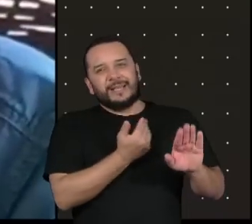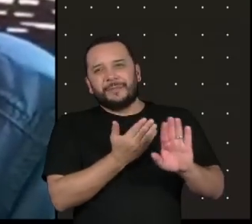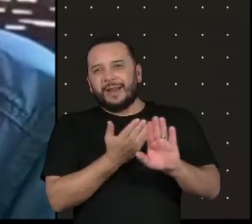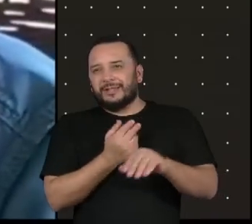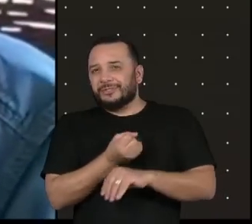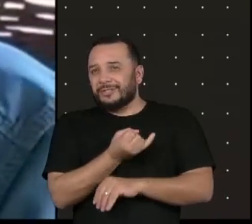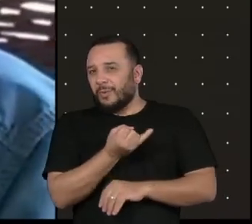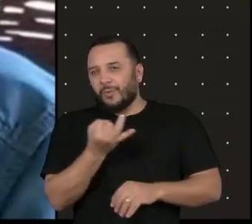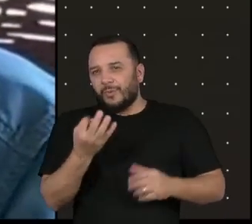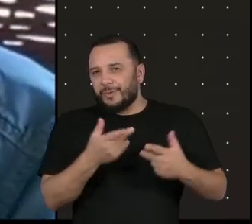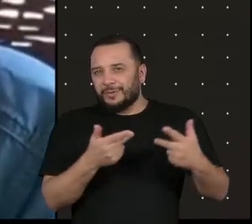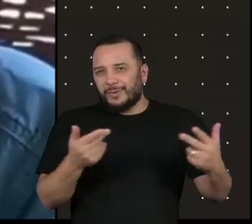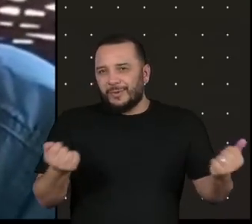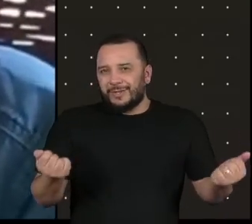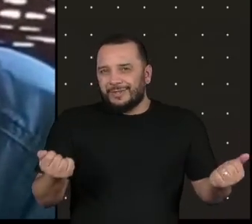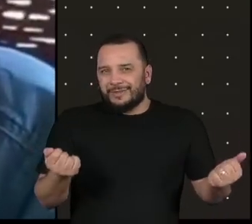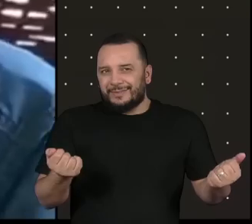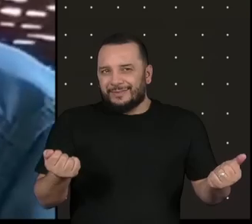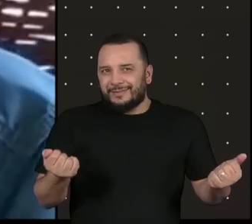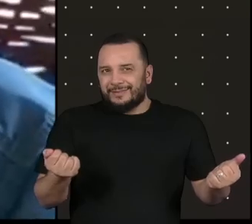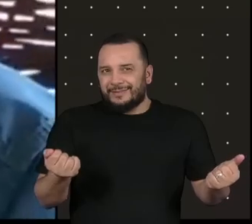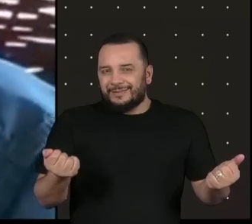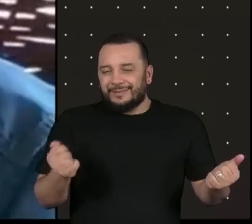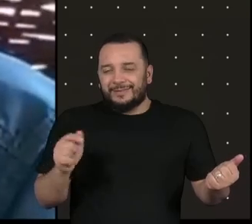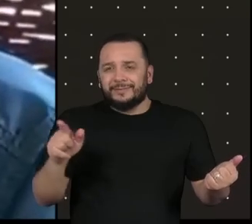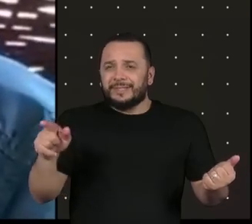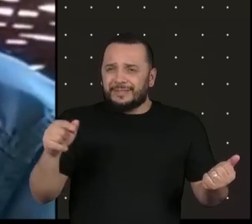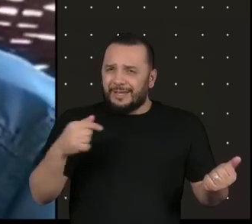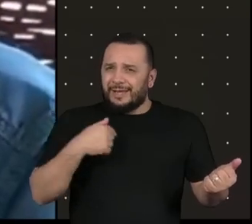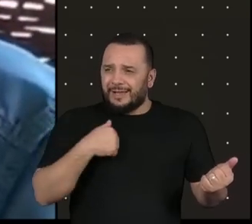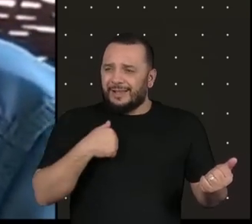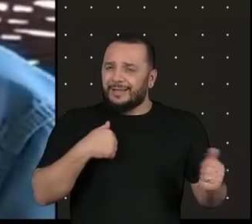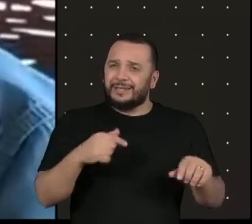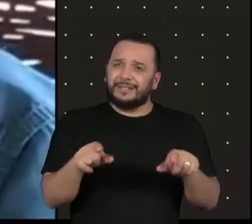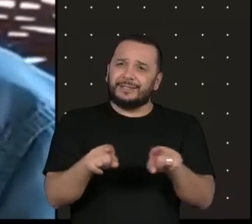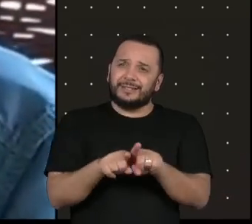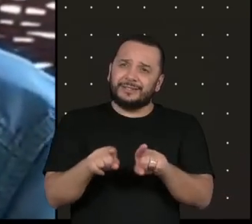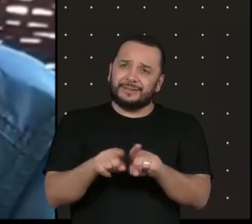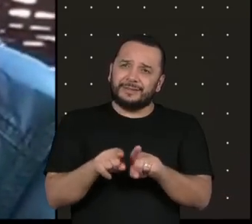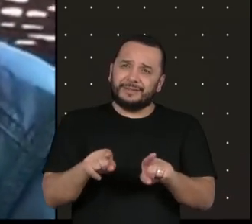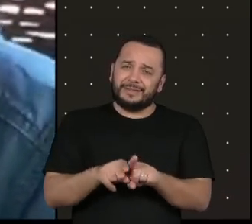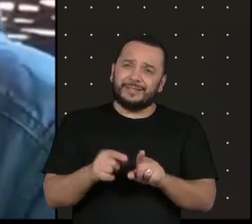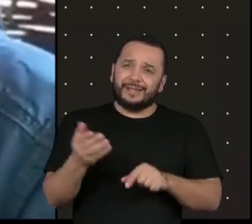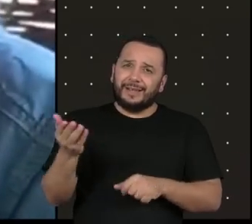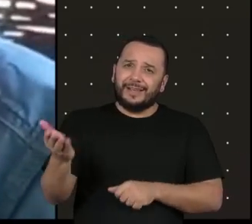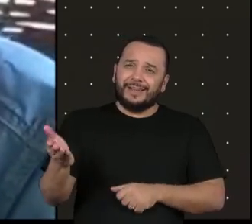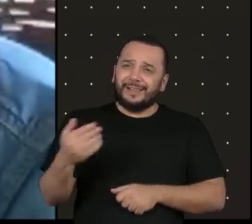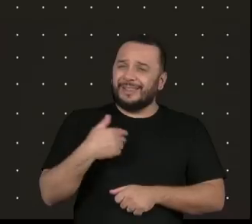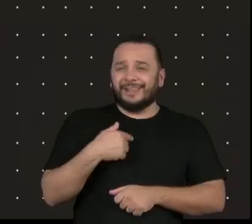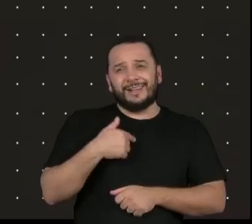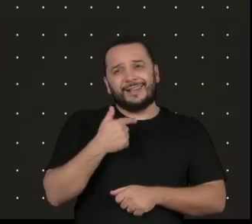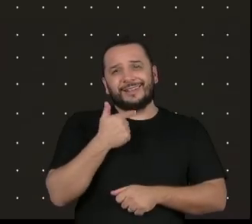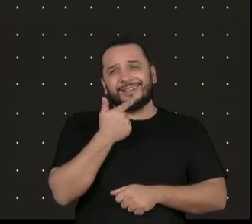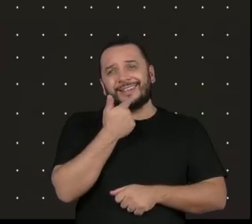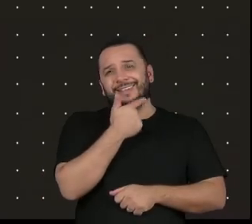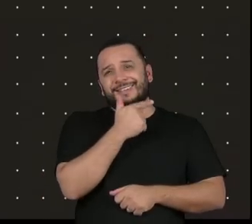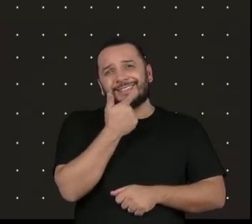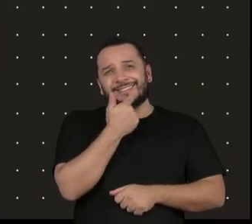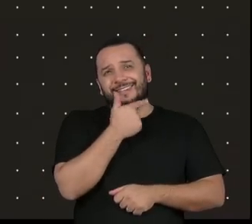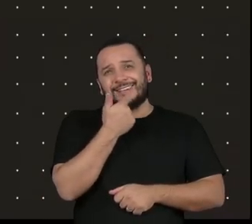que está falando ou dizendo, e a risada,